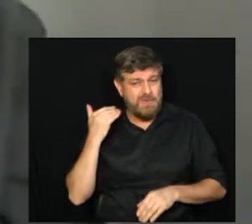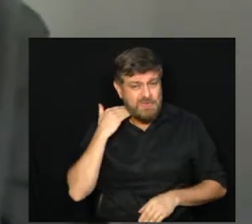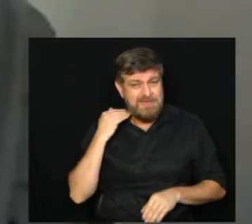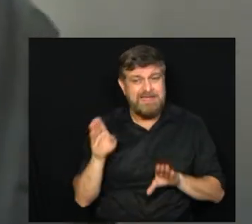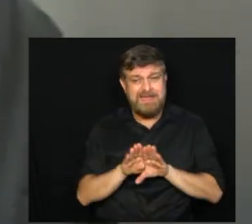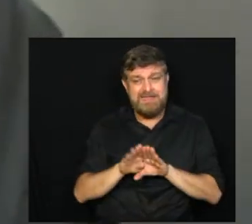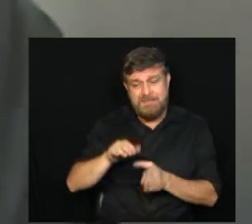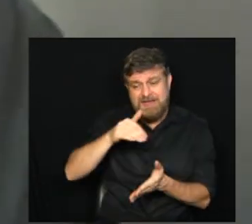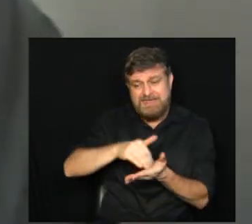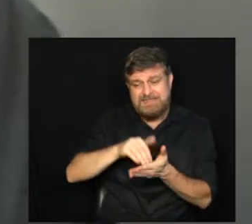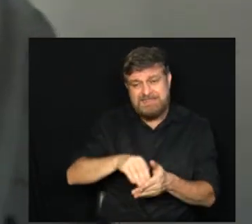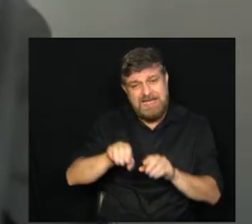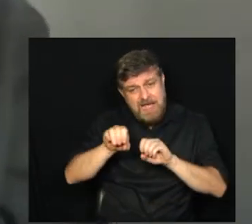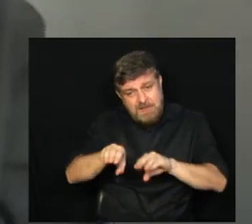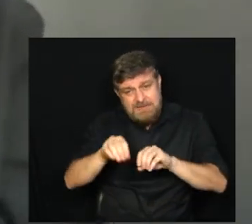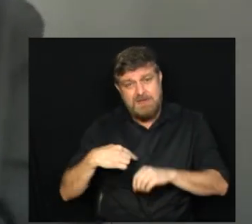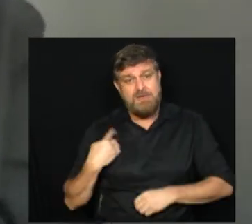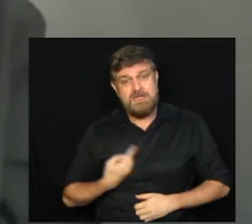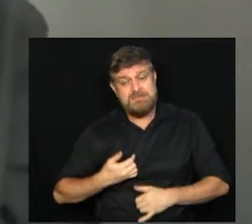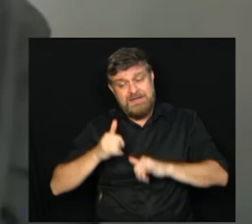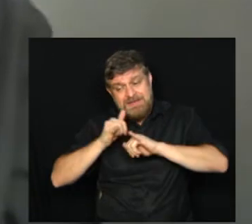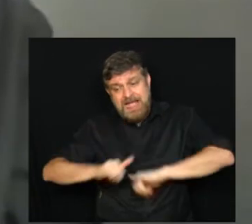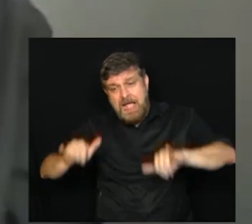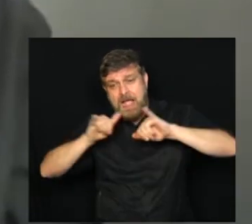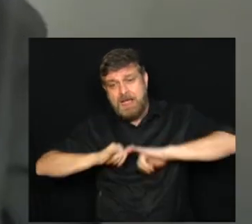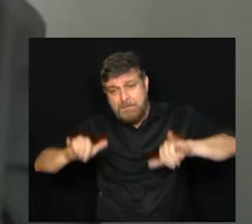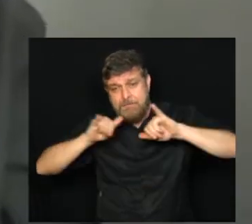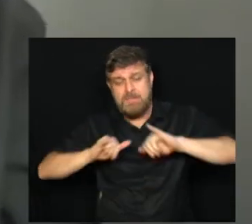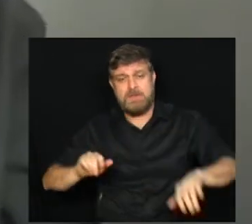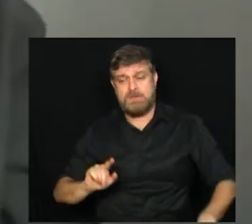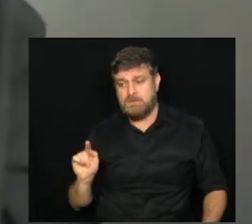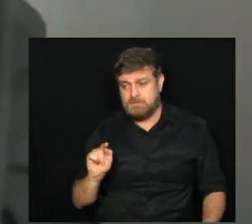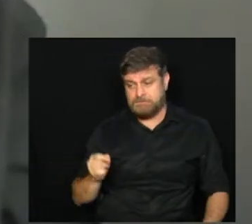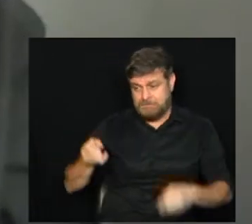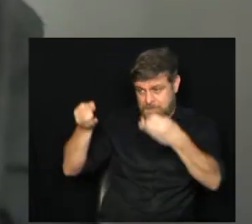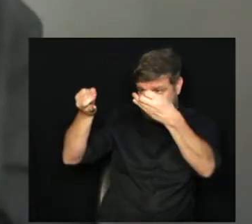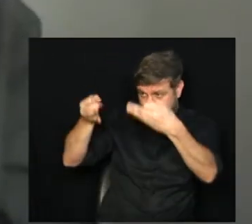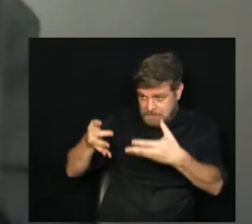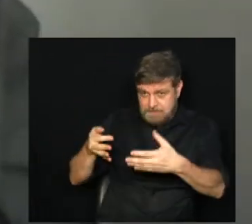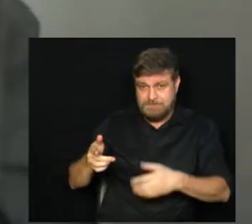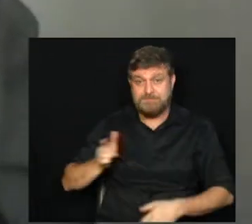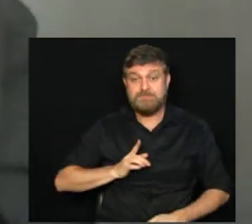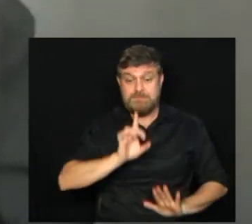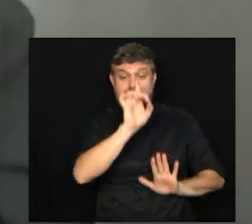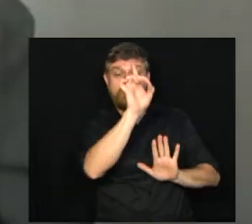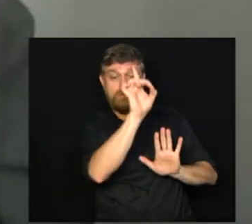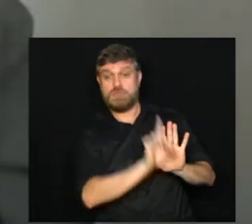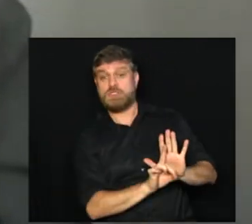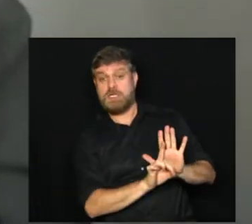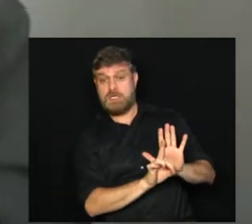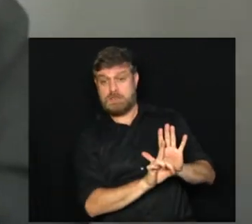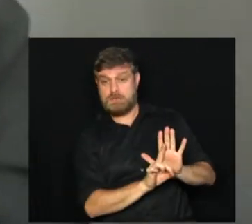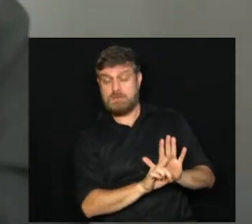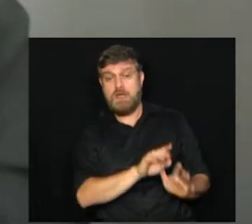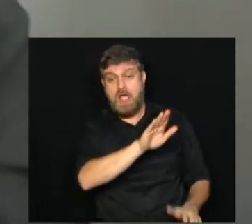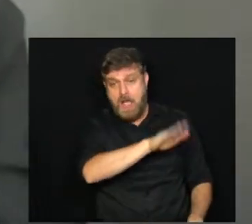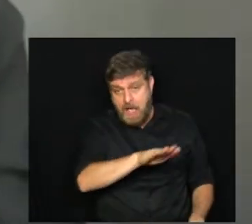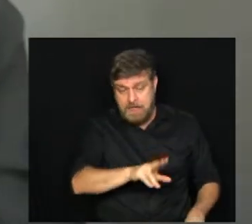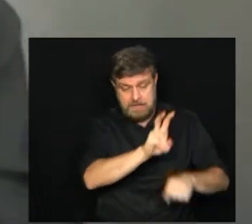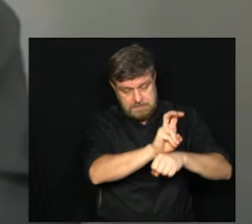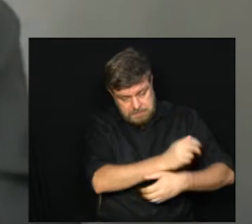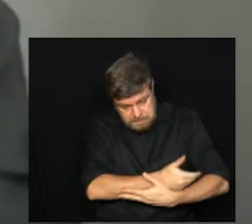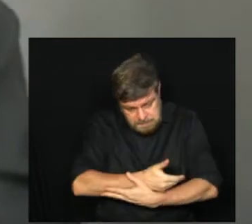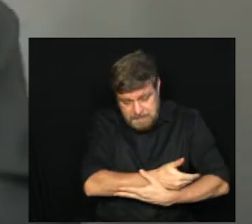fazer campanhas dizendo da necessidade, que é um direito da criança estar em creche e